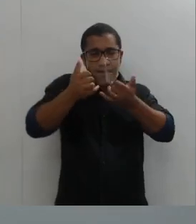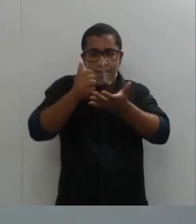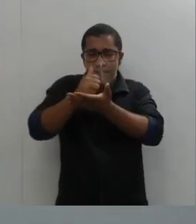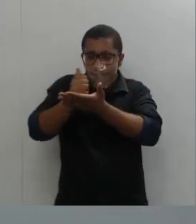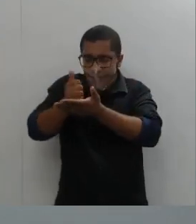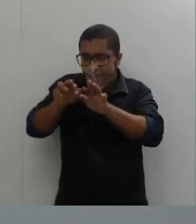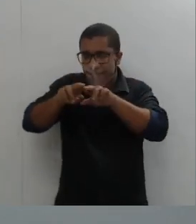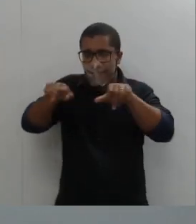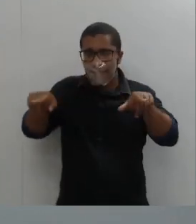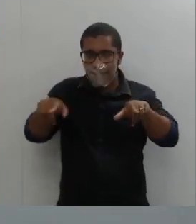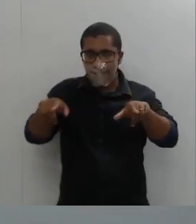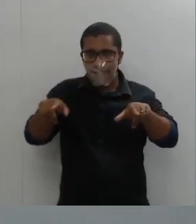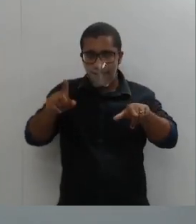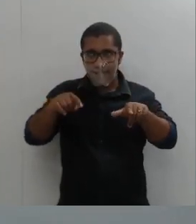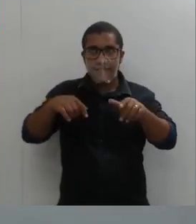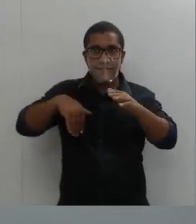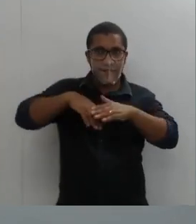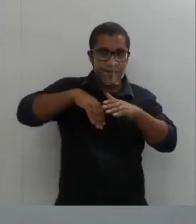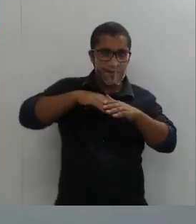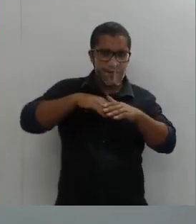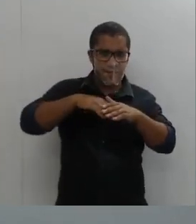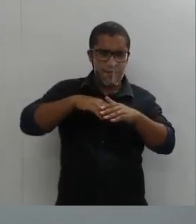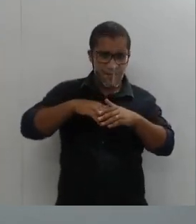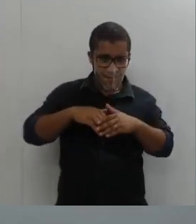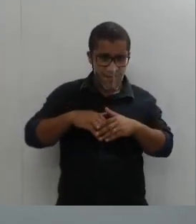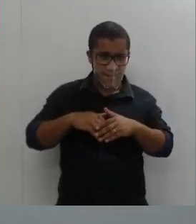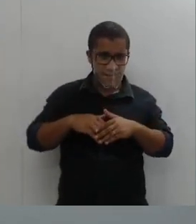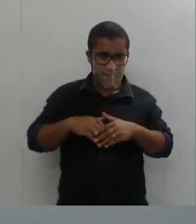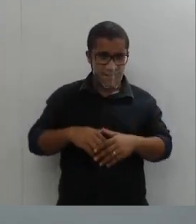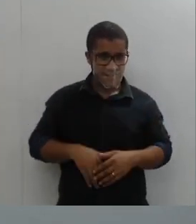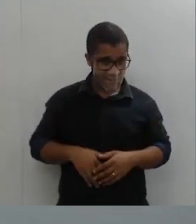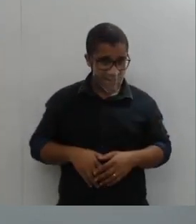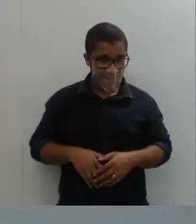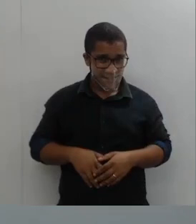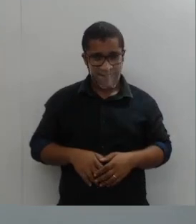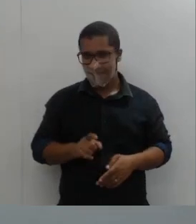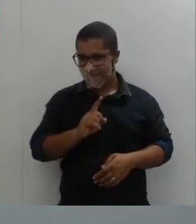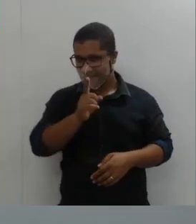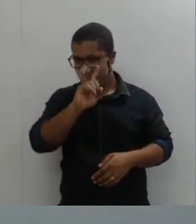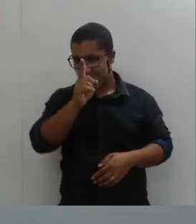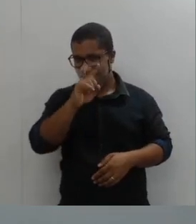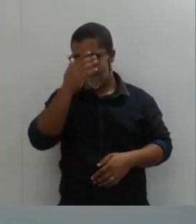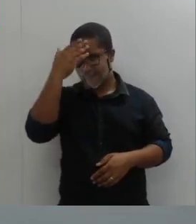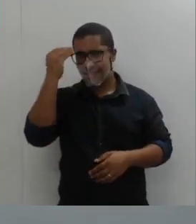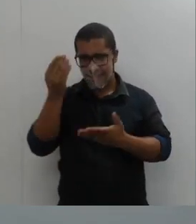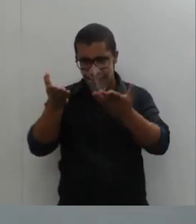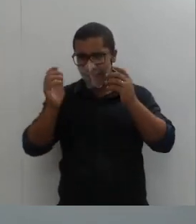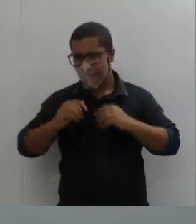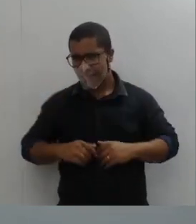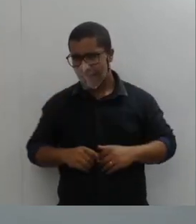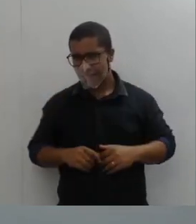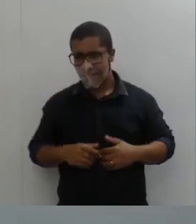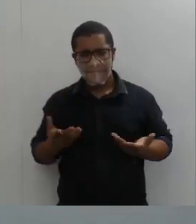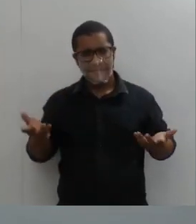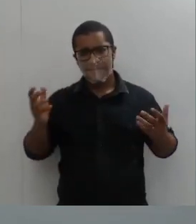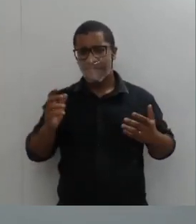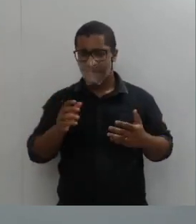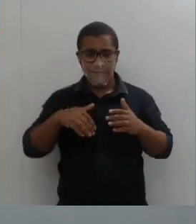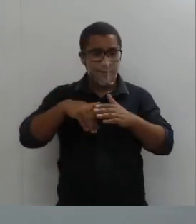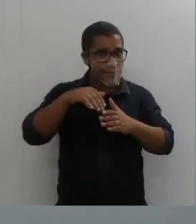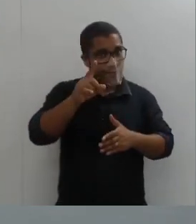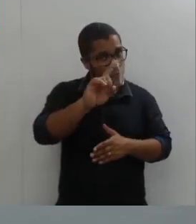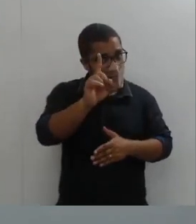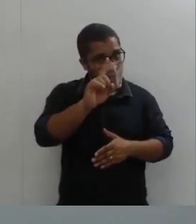tô achando que é futebol? Não. Se achou que é futebol, então esqueceu tudo que a gente aprendeu lá, né? Não é futebol,